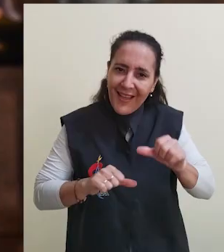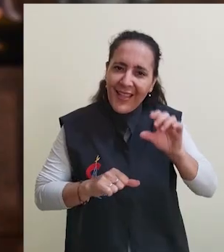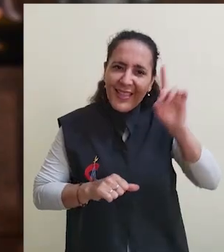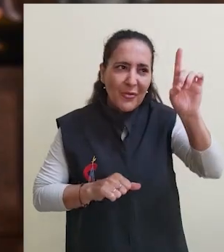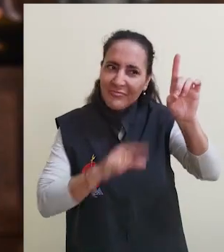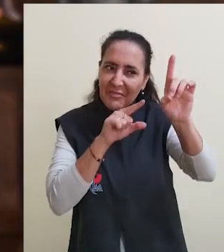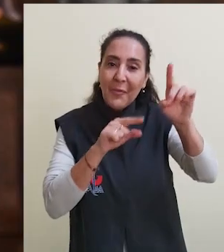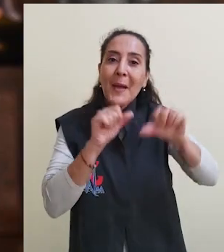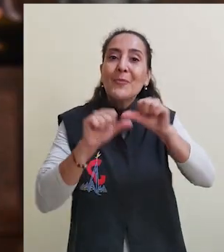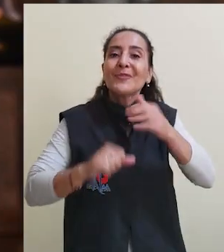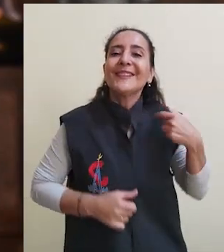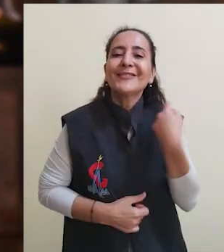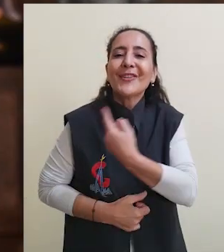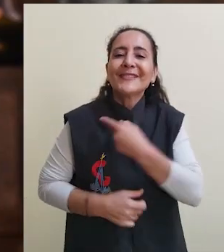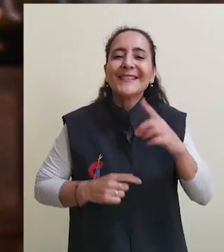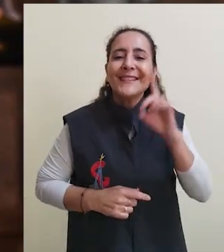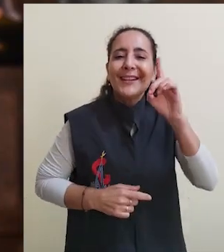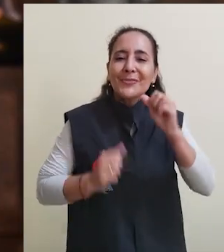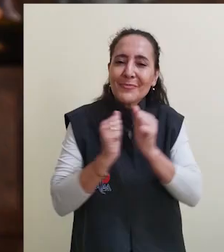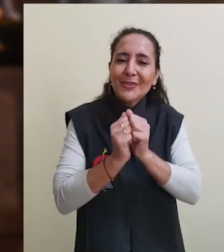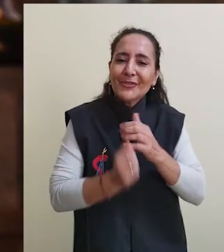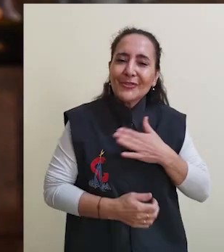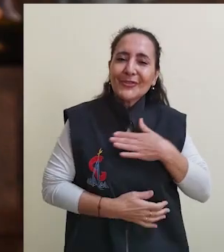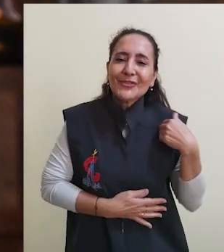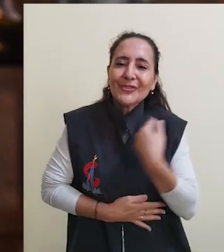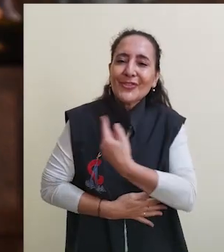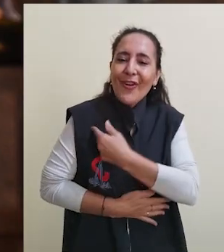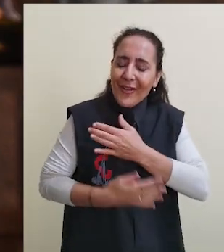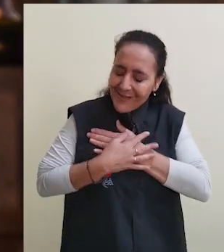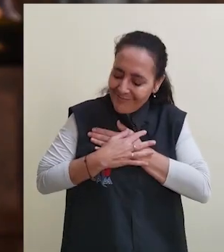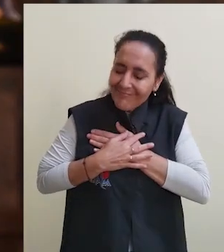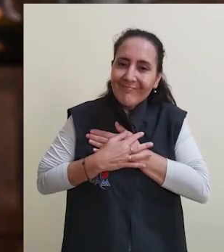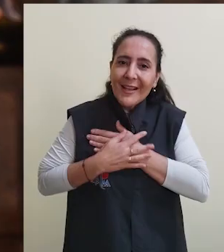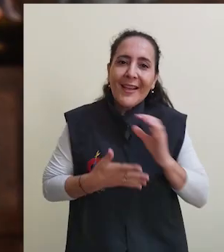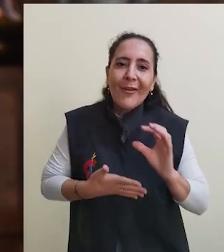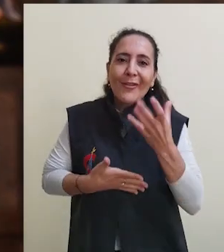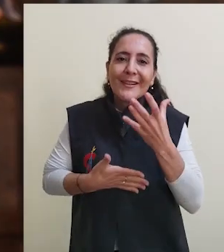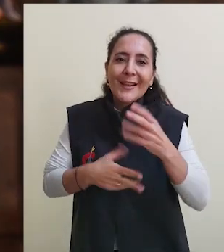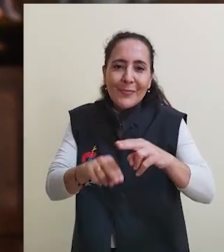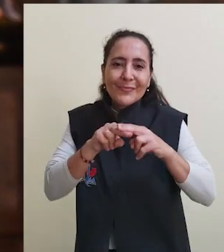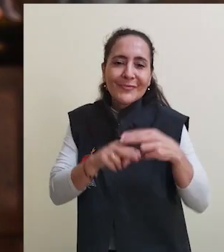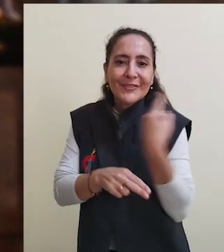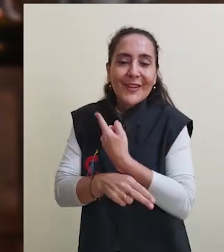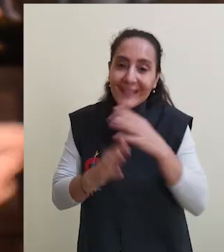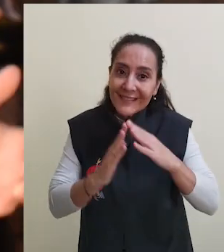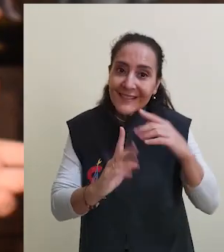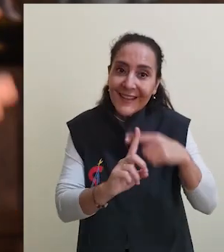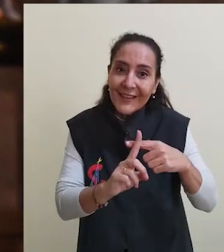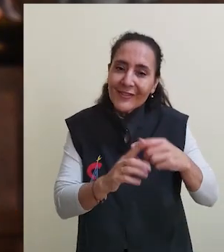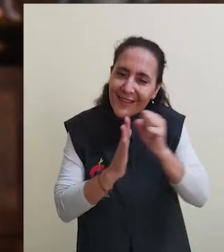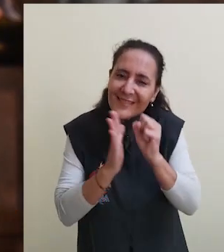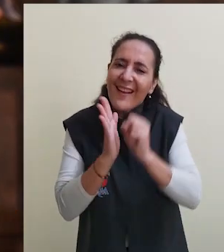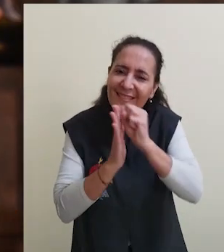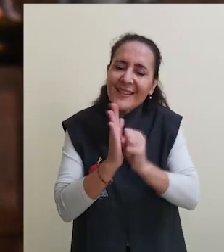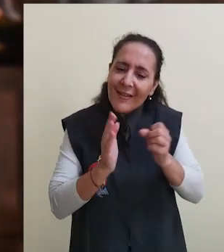gente, para que Deus possa nos habitar, acontecer em nós e acontecer através de nós. É assim que a igreja